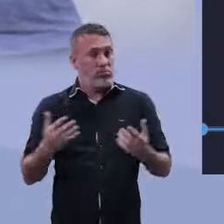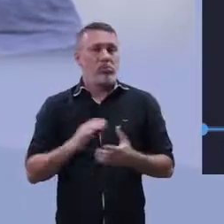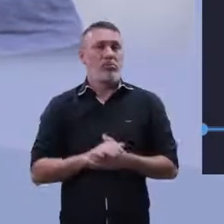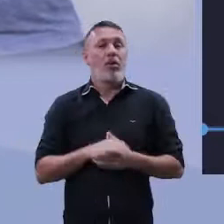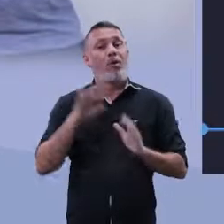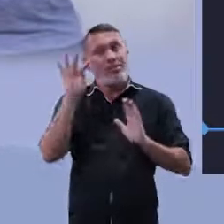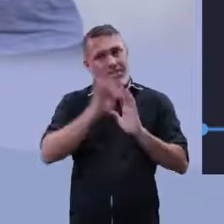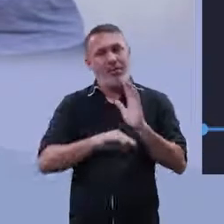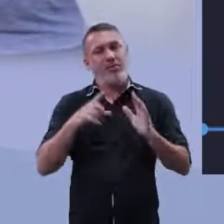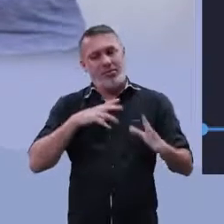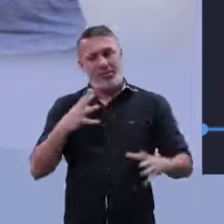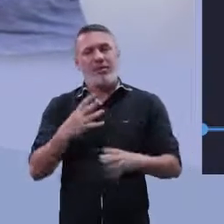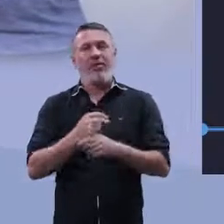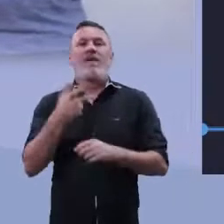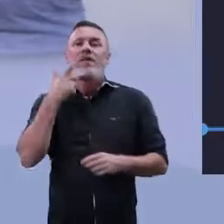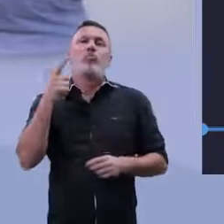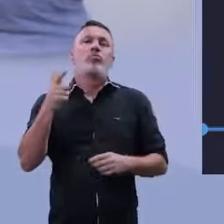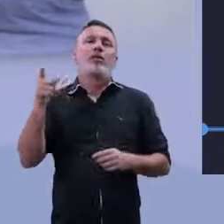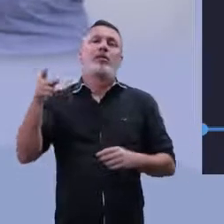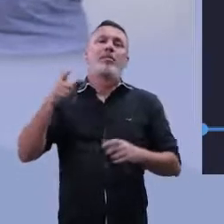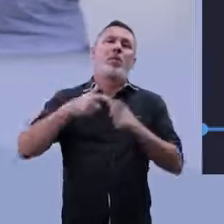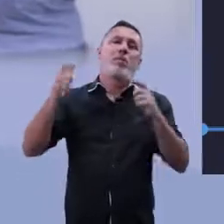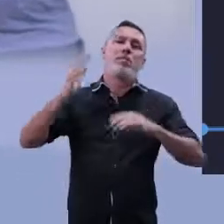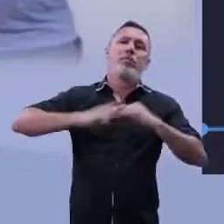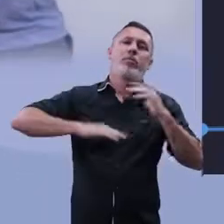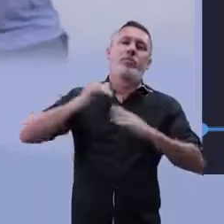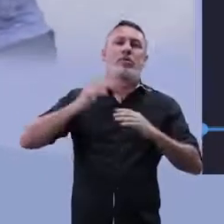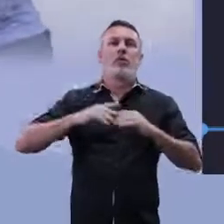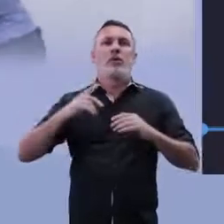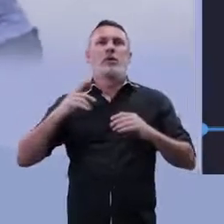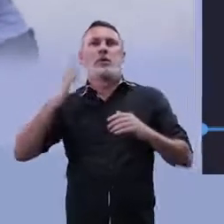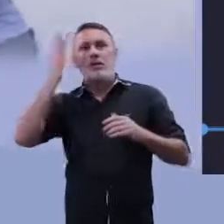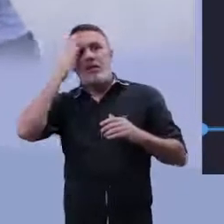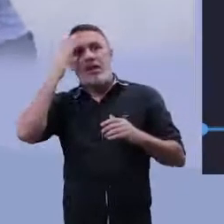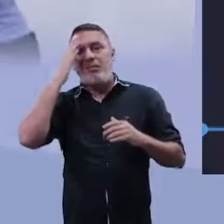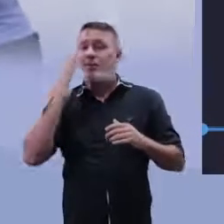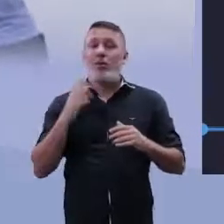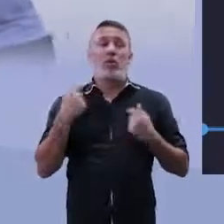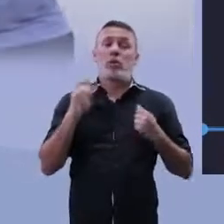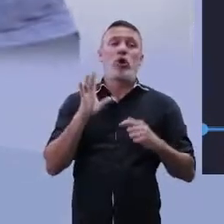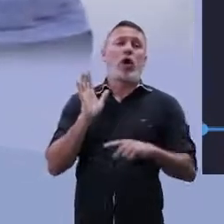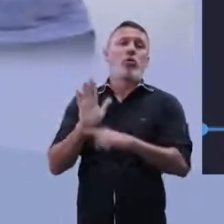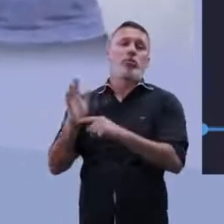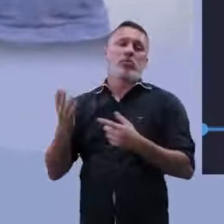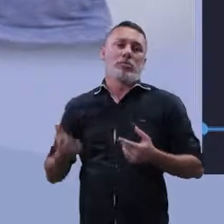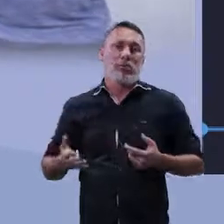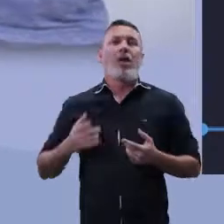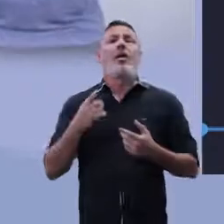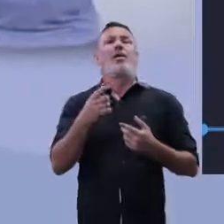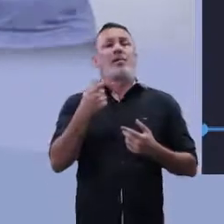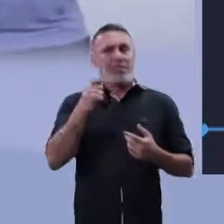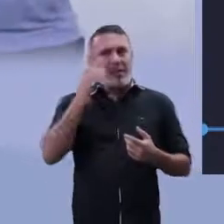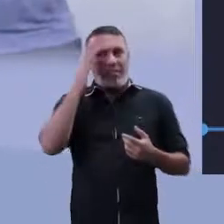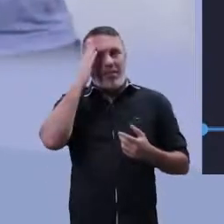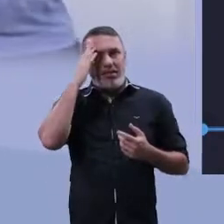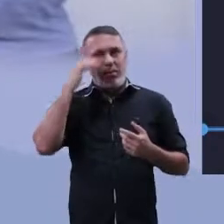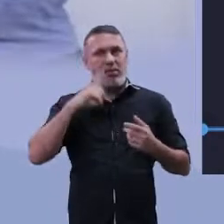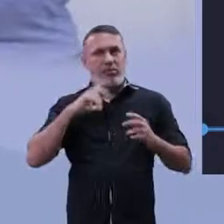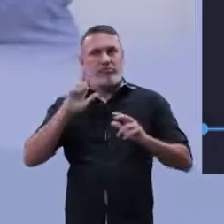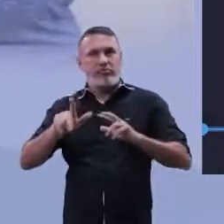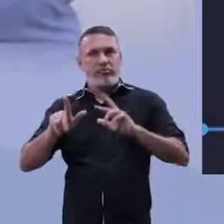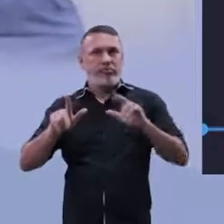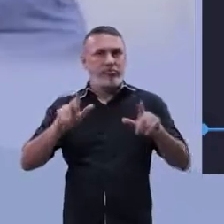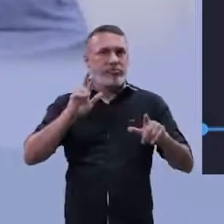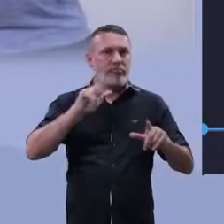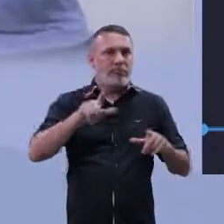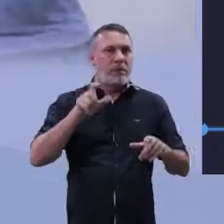tratando sobre isso aí, não são profissionais qualificados, são pessoas que estão precisando de um auxílio. Então é nisso que nós precisamos entender,